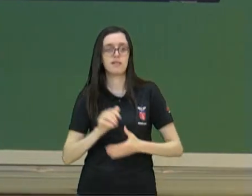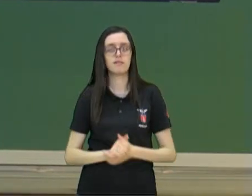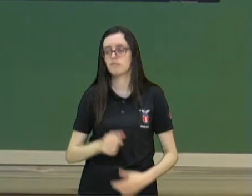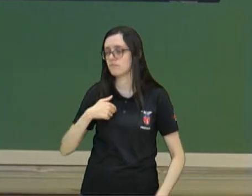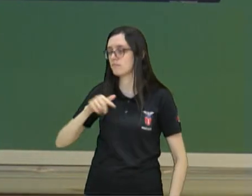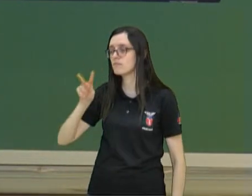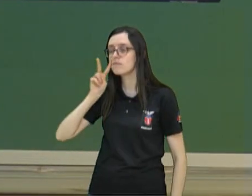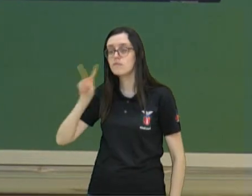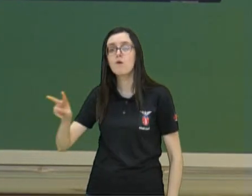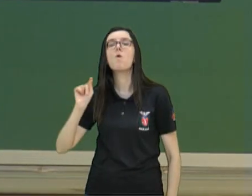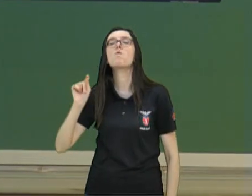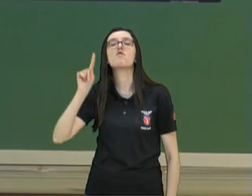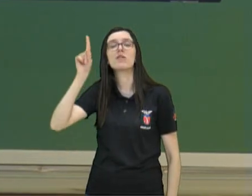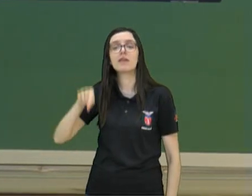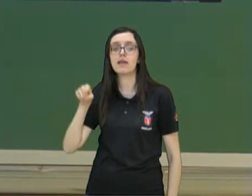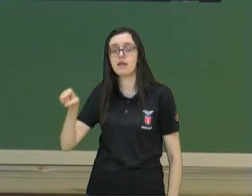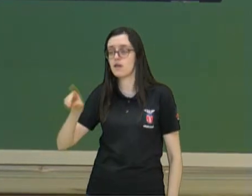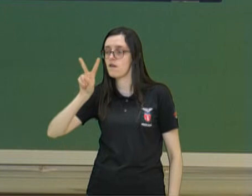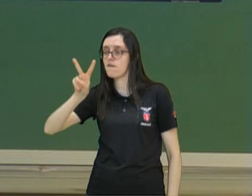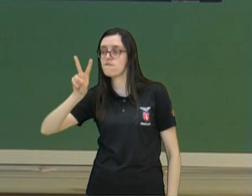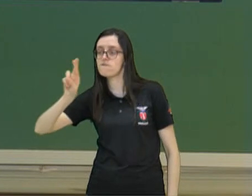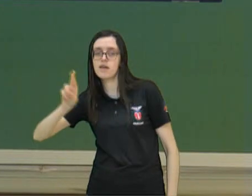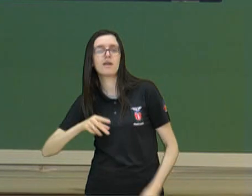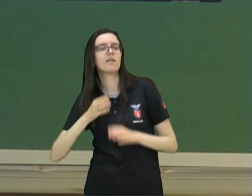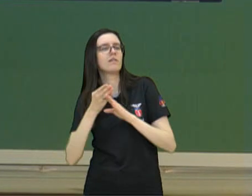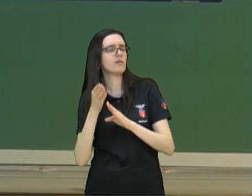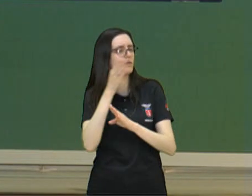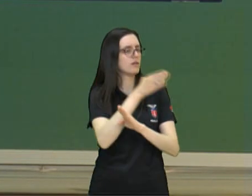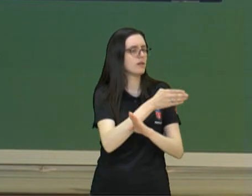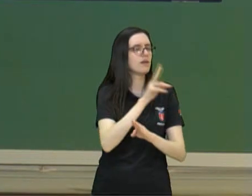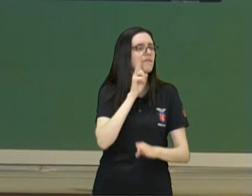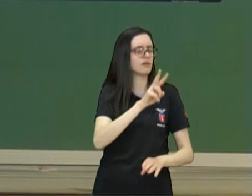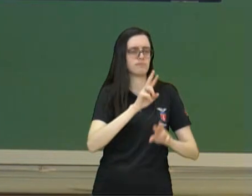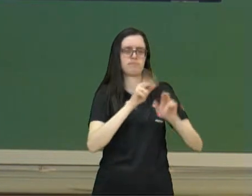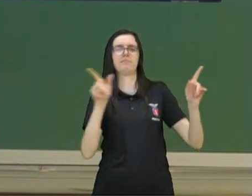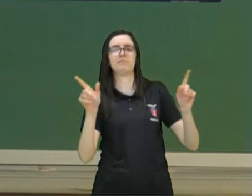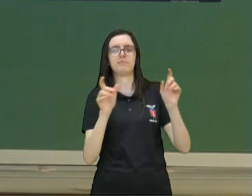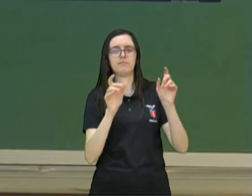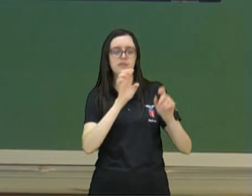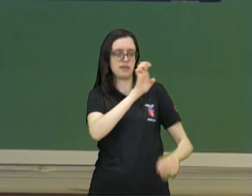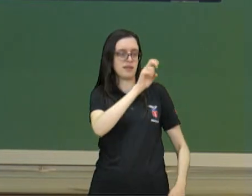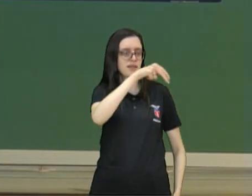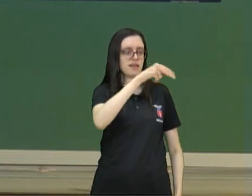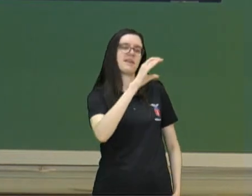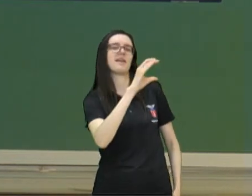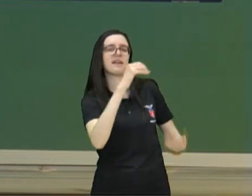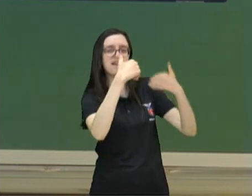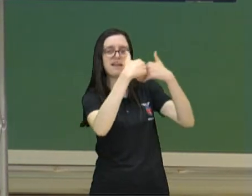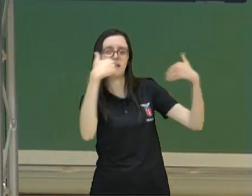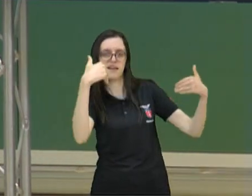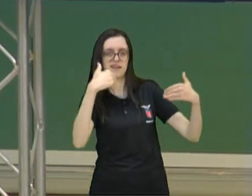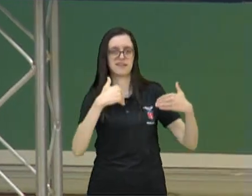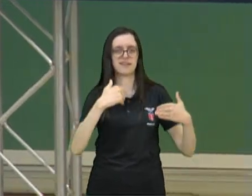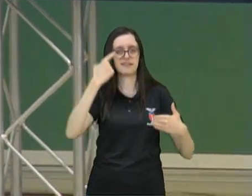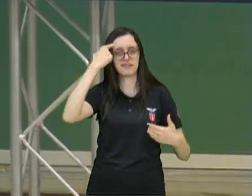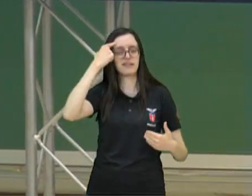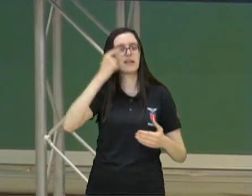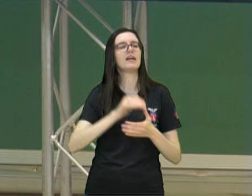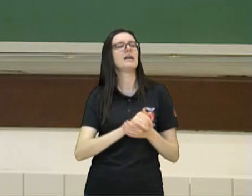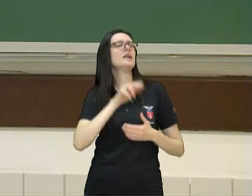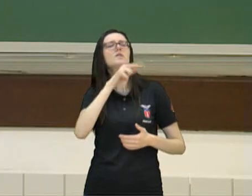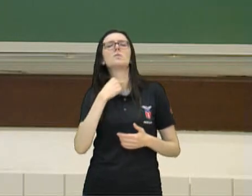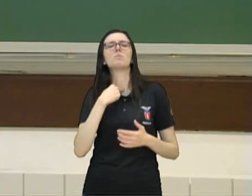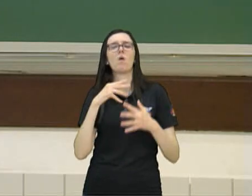tenho na mesma sílaba, mas aqui eu tenho em sílabas separadas. Estão vendo? E não confundam